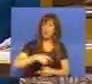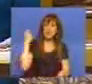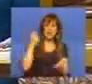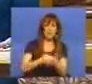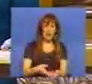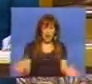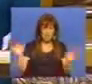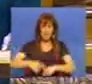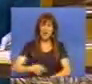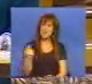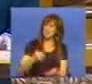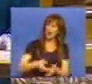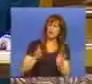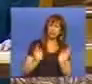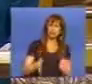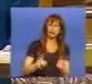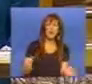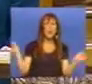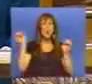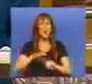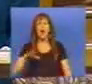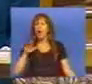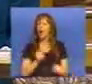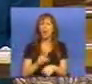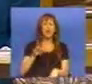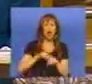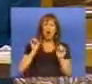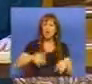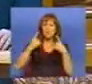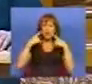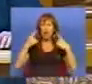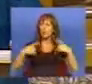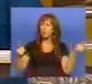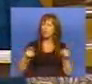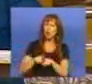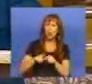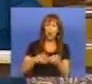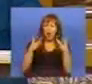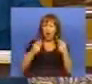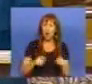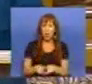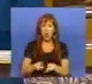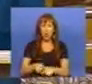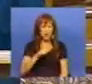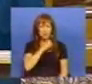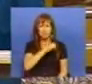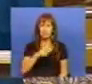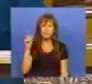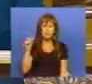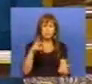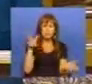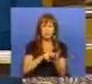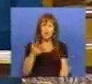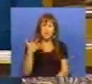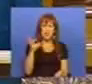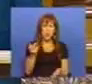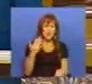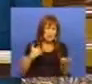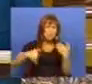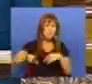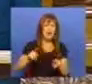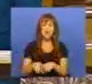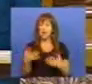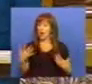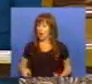a pagar mais do que já tinha pago. Não há nenhum outro hospital público cujas contas estejam por validar há mais de 5 anos. A